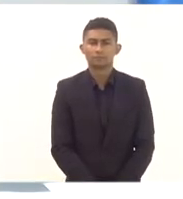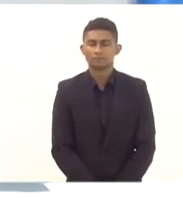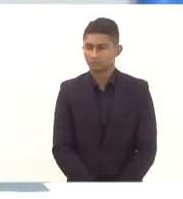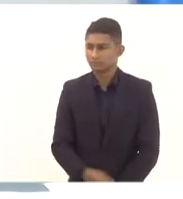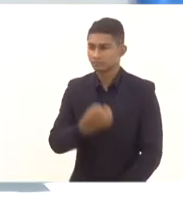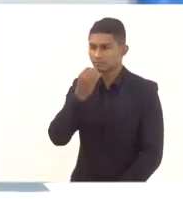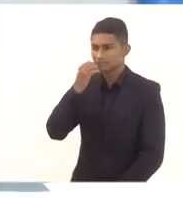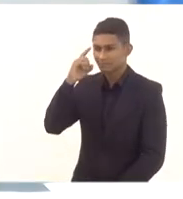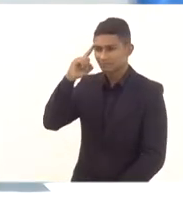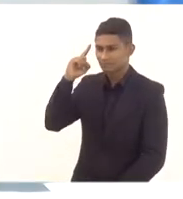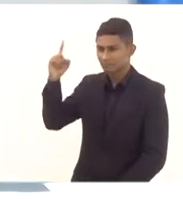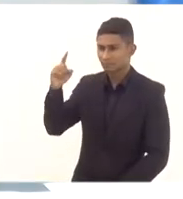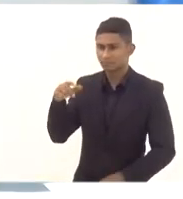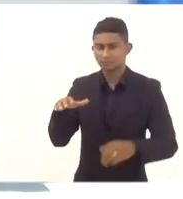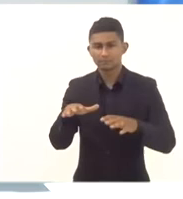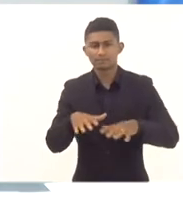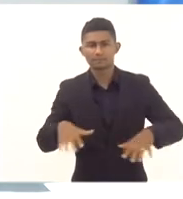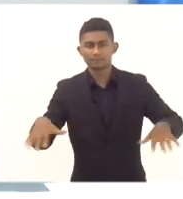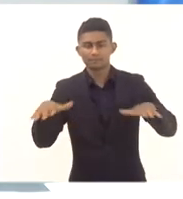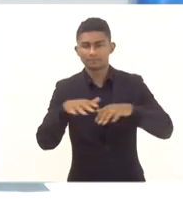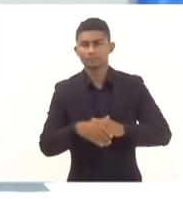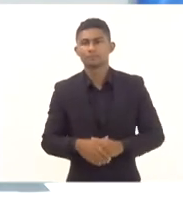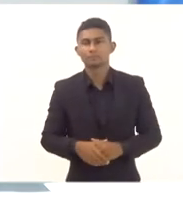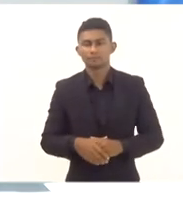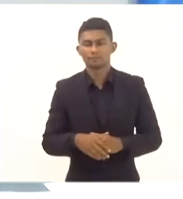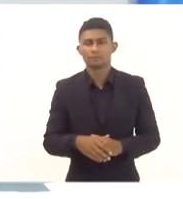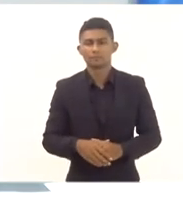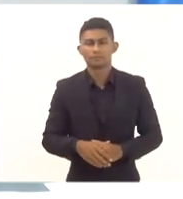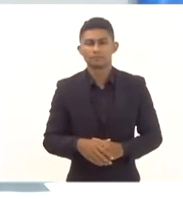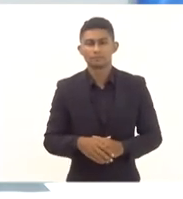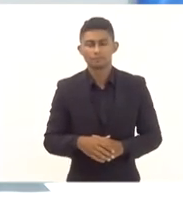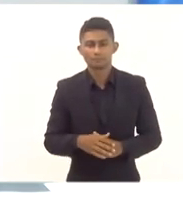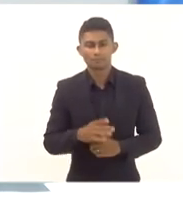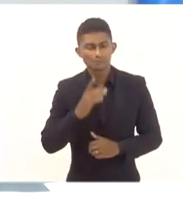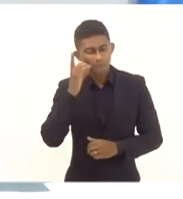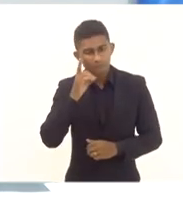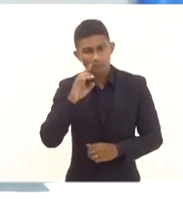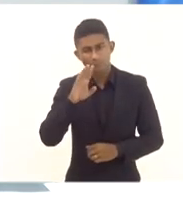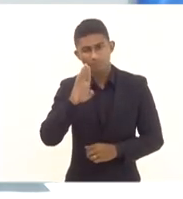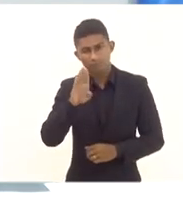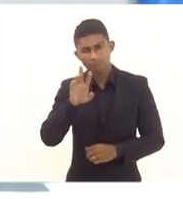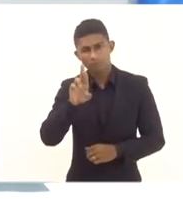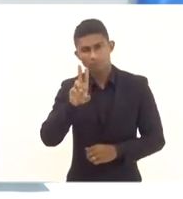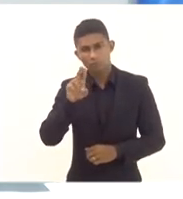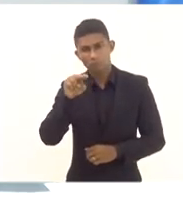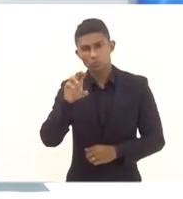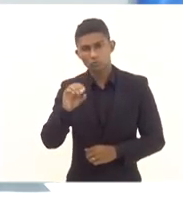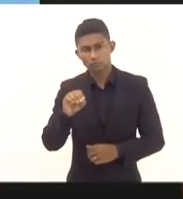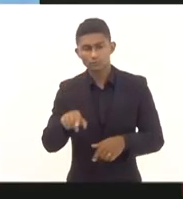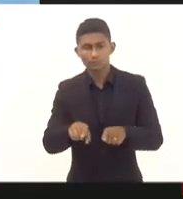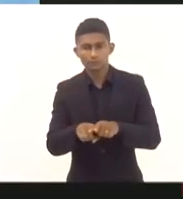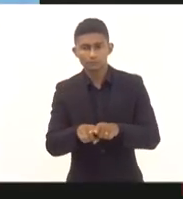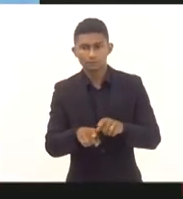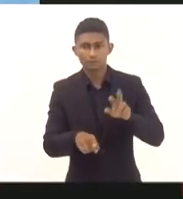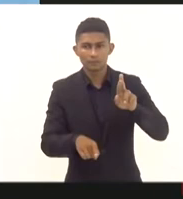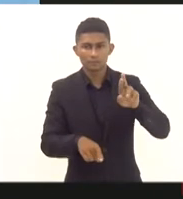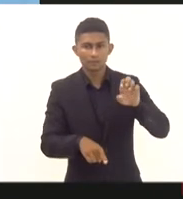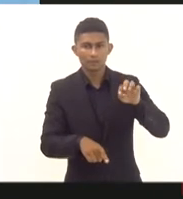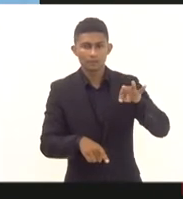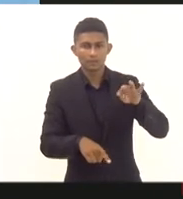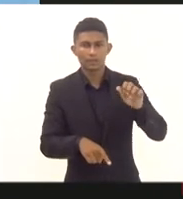Olá bom dia a todas EA todos Portal Deputado um trabalho mata para o